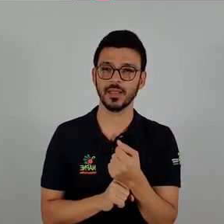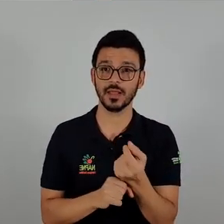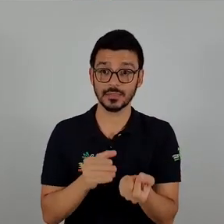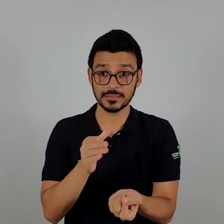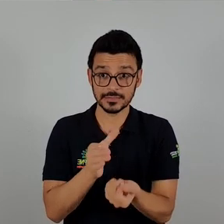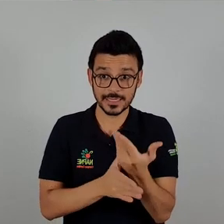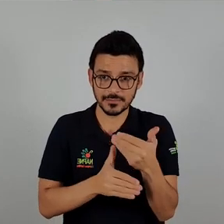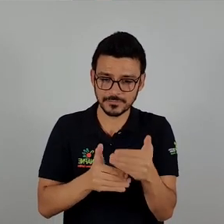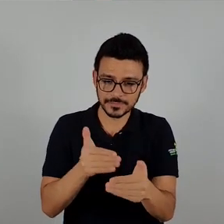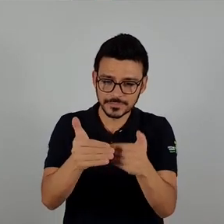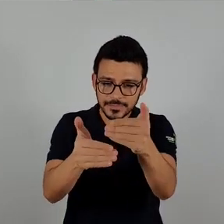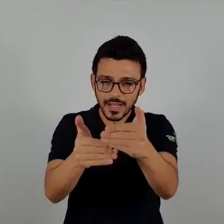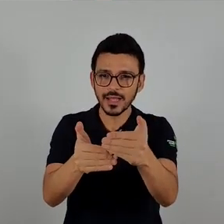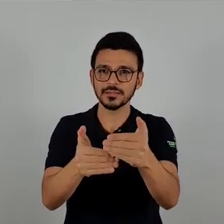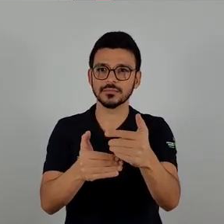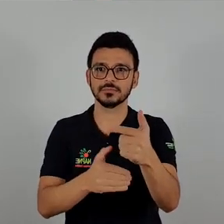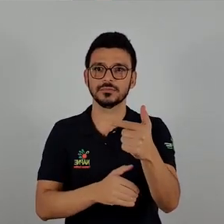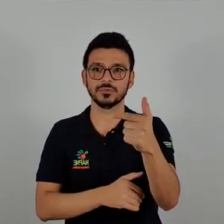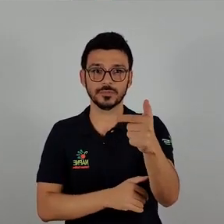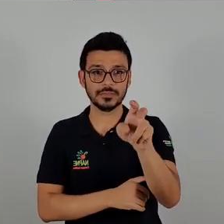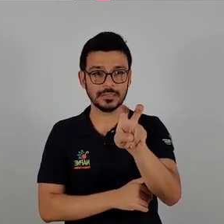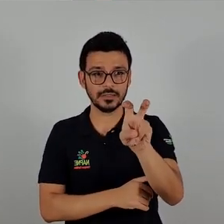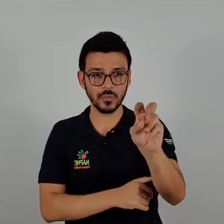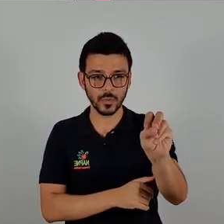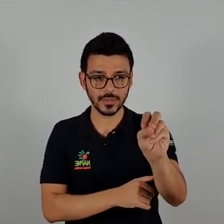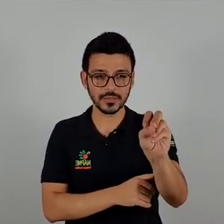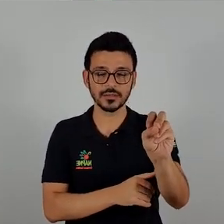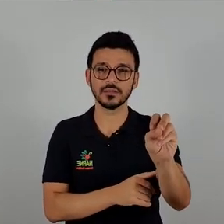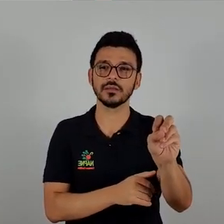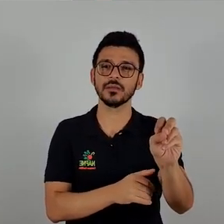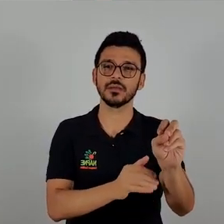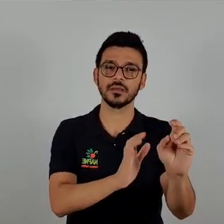para que então criassem as fórmulas.